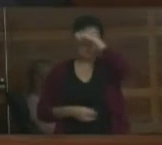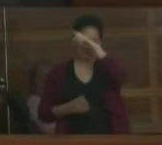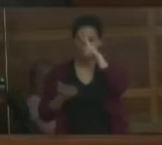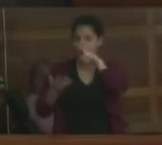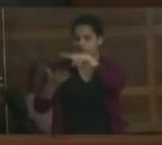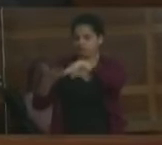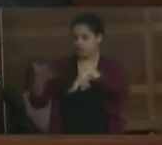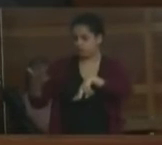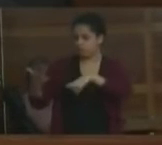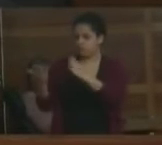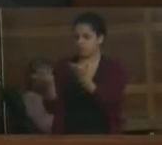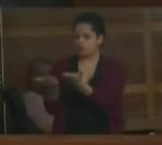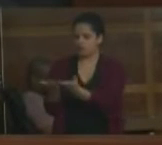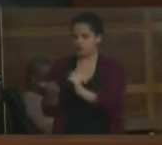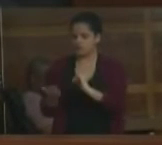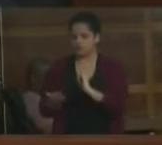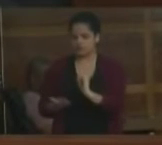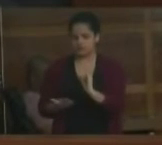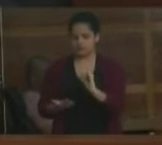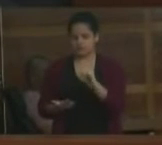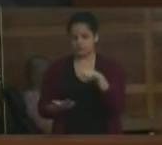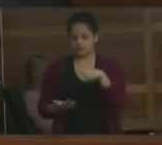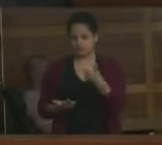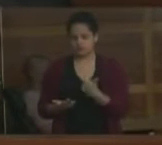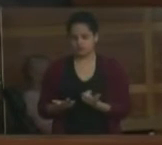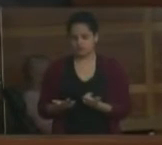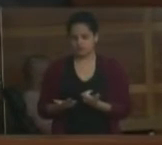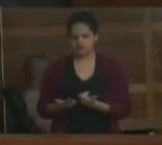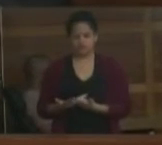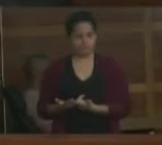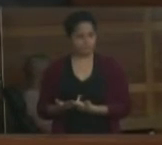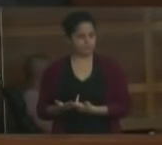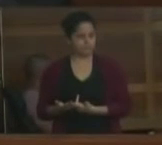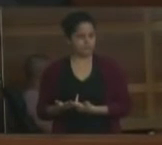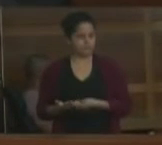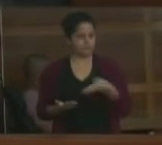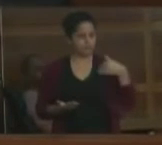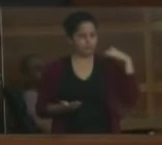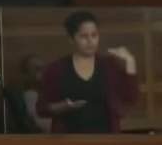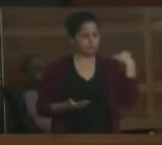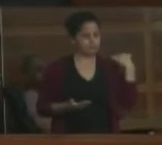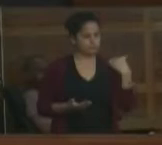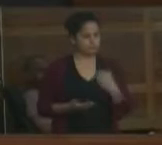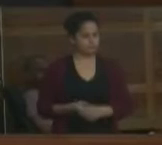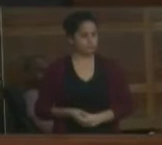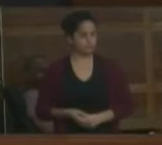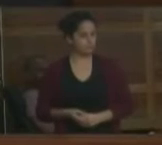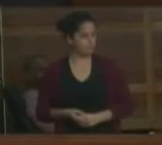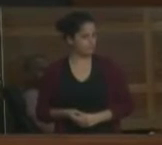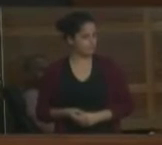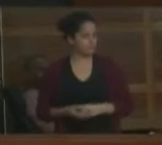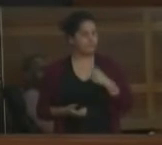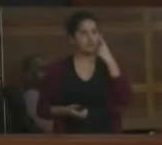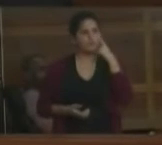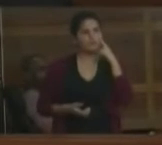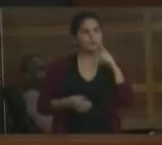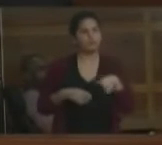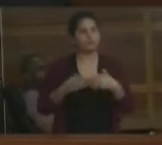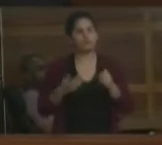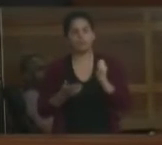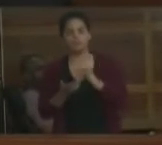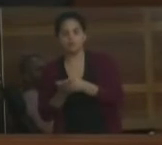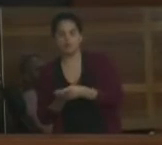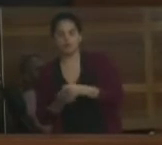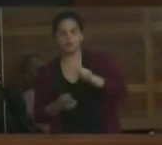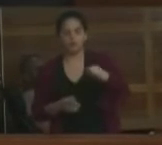demonstrativo isso a gente não tiver uma lua do lado para gente fazer um comparativo do que foi empenhado que foi pago né para gente ver as